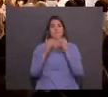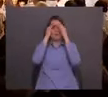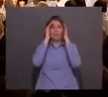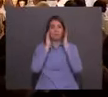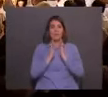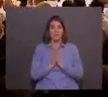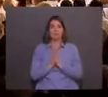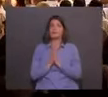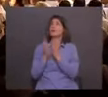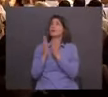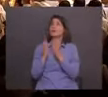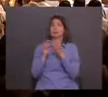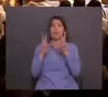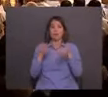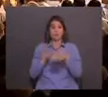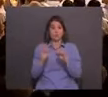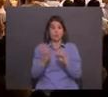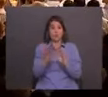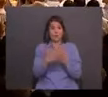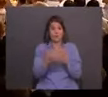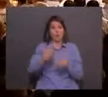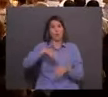Maria concebida sem pecado.